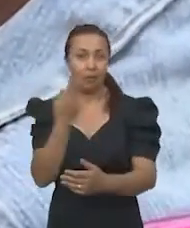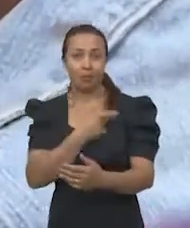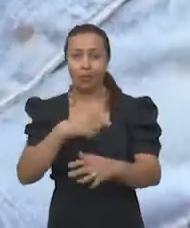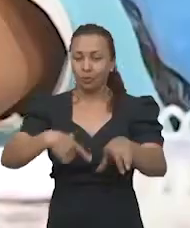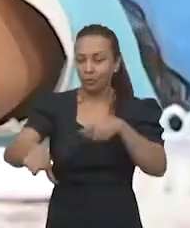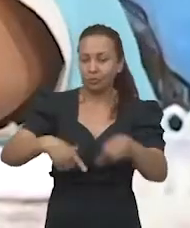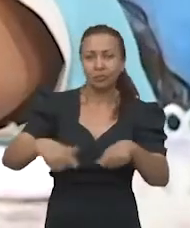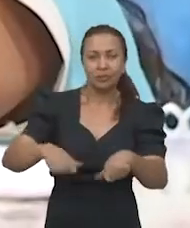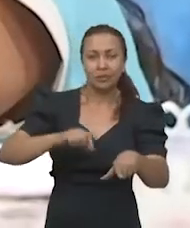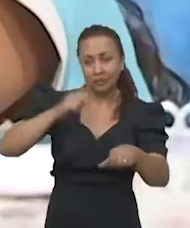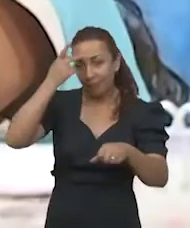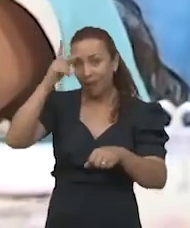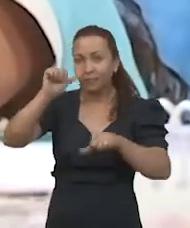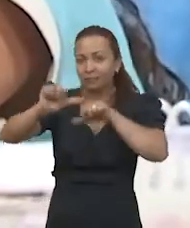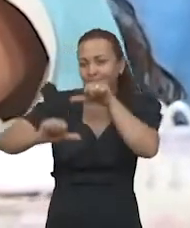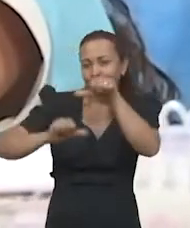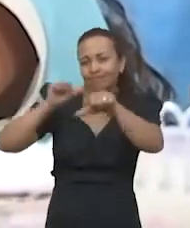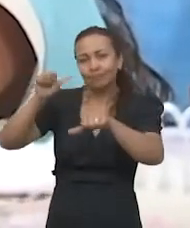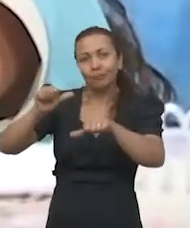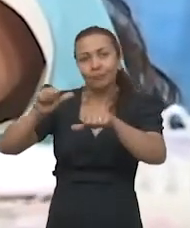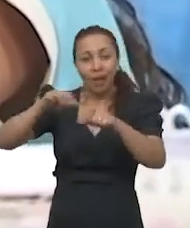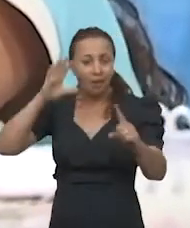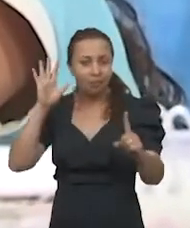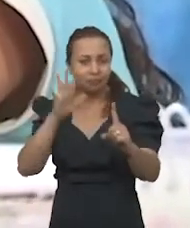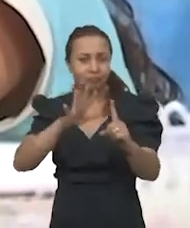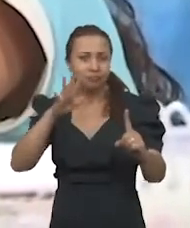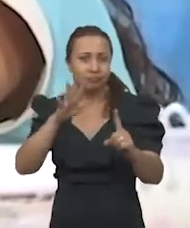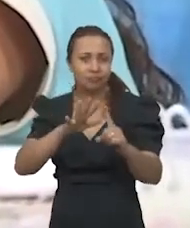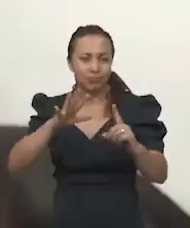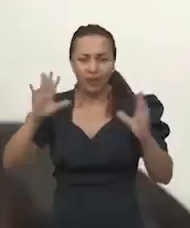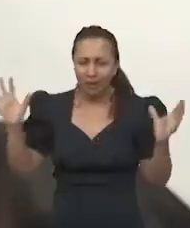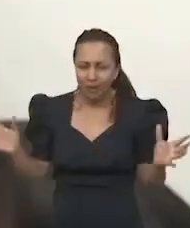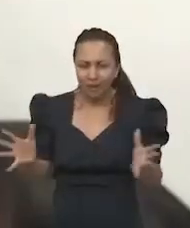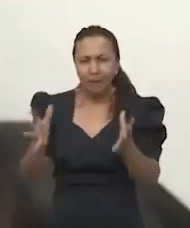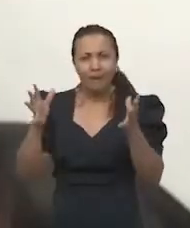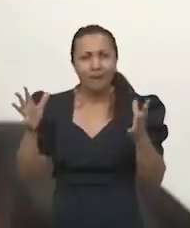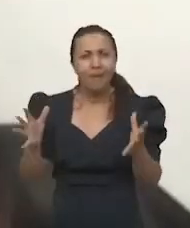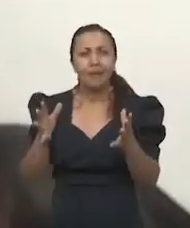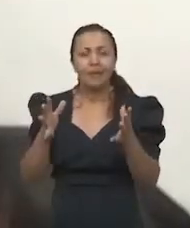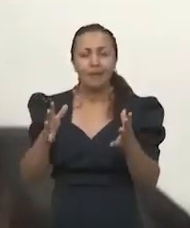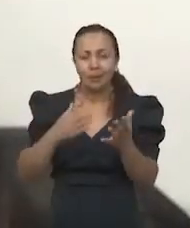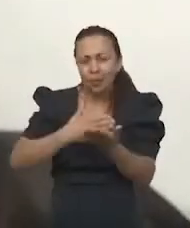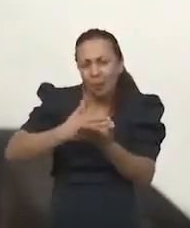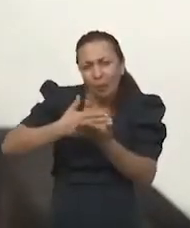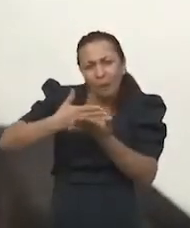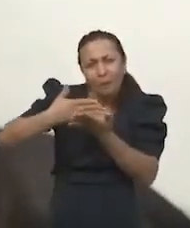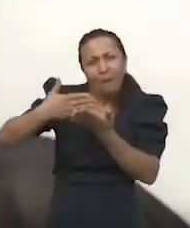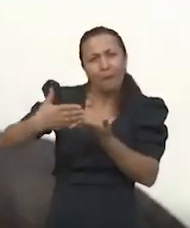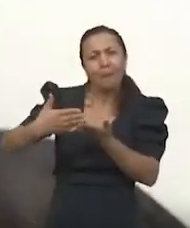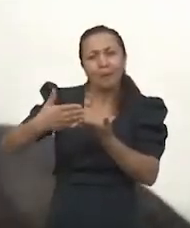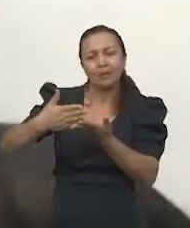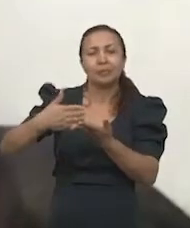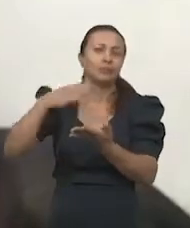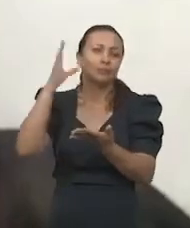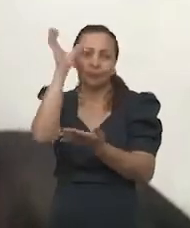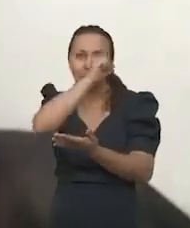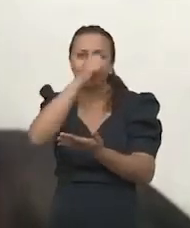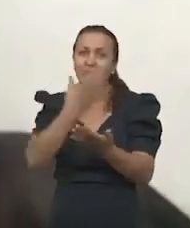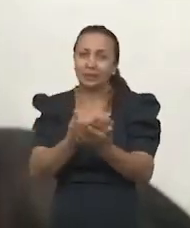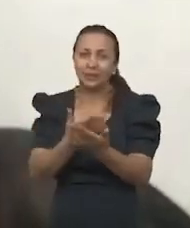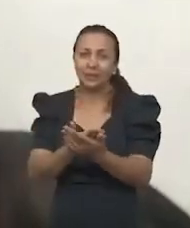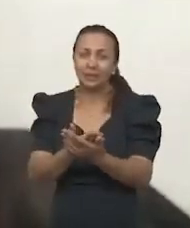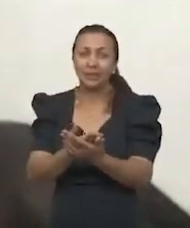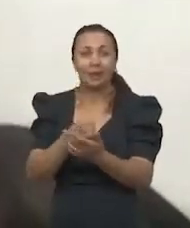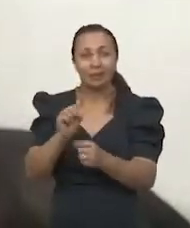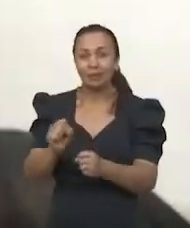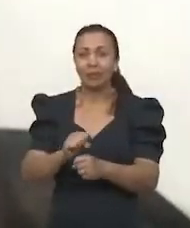está exatamente em desenvolver e estimular esses precursores nos anos iniciais mesmo. Anos iniciais que a